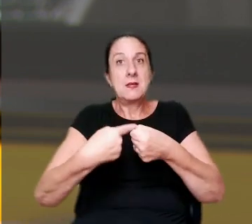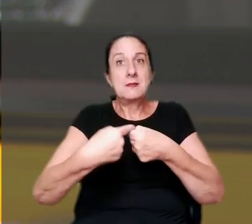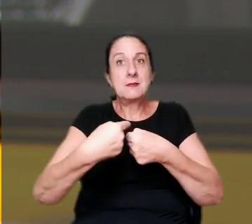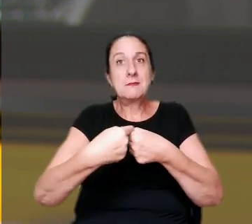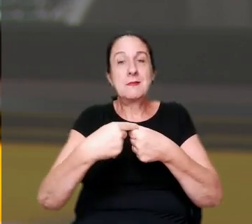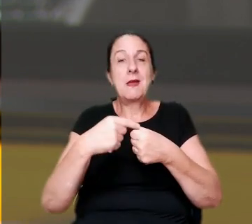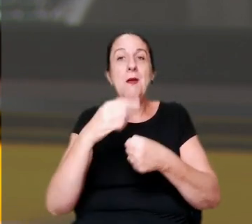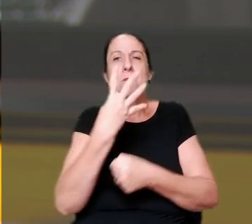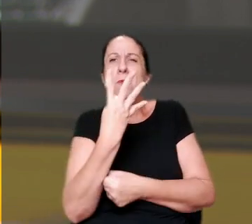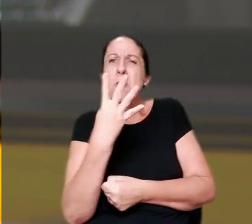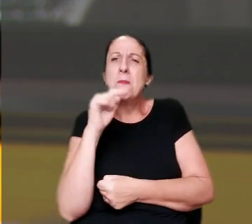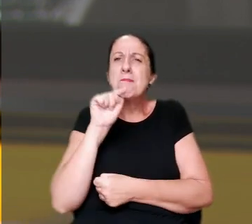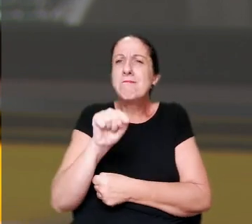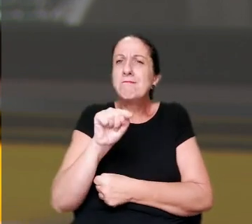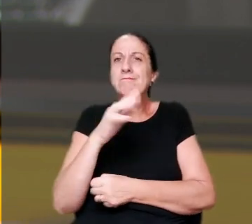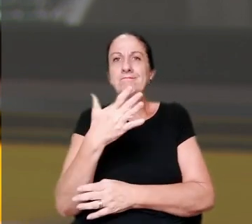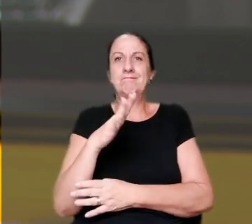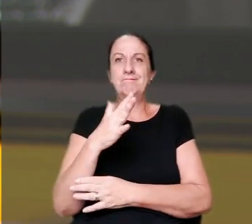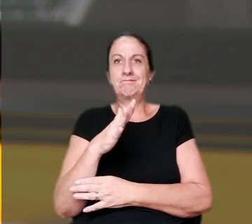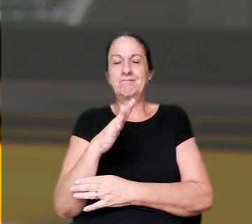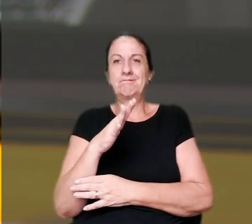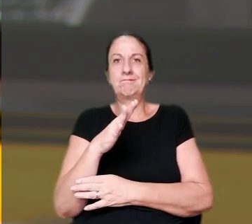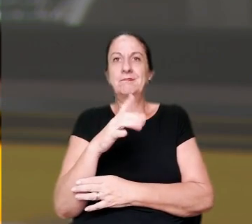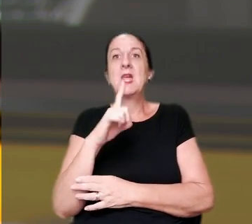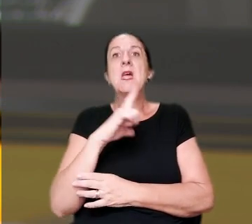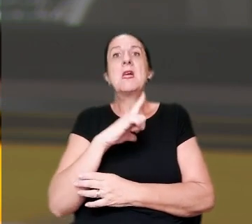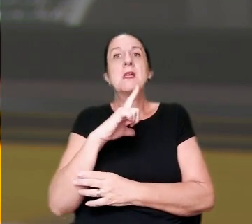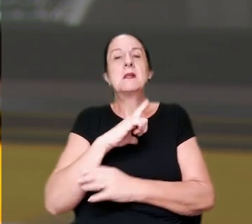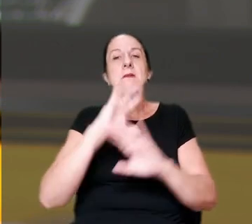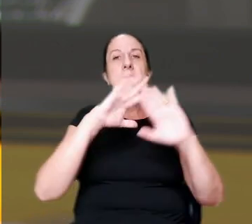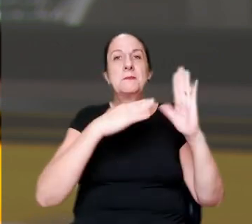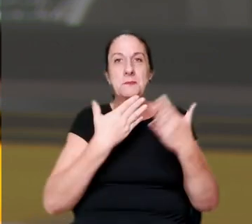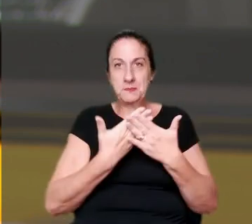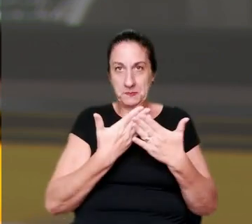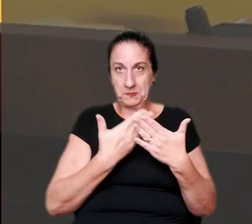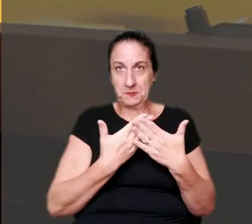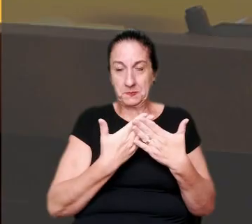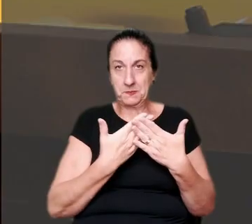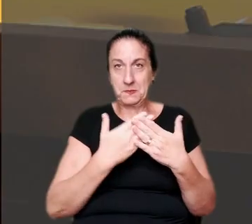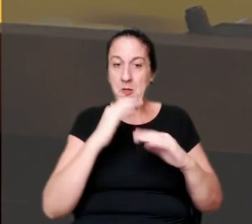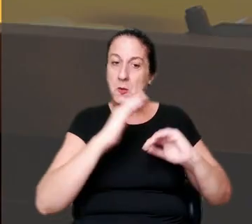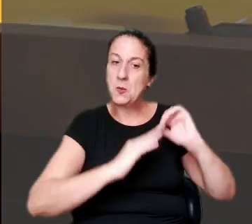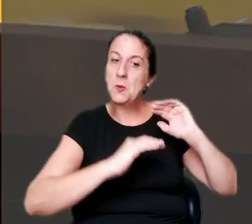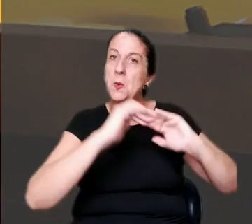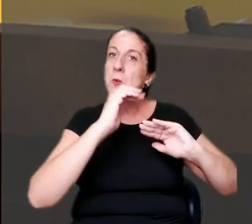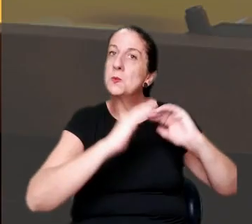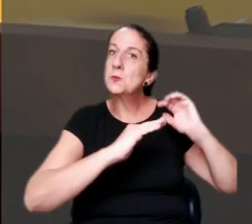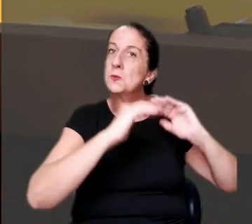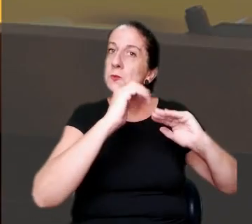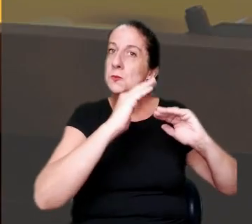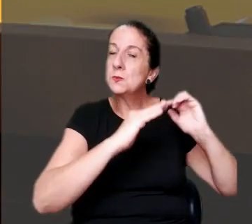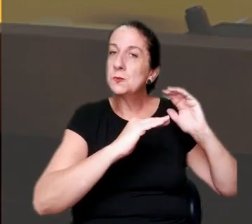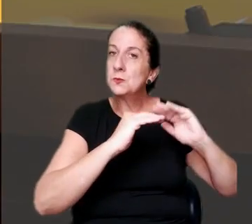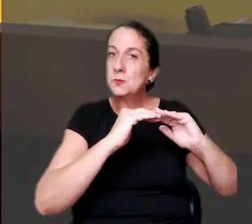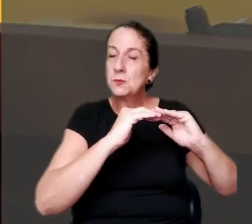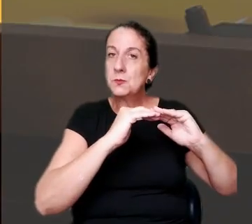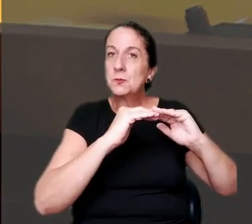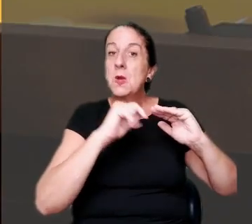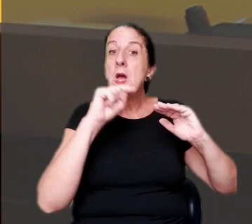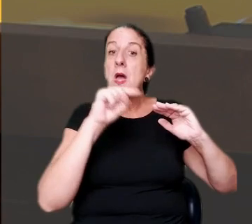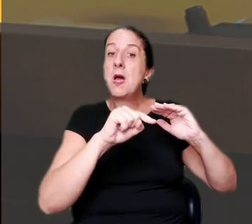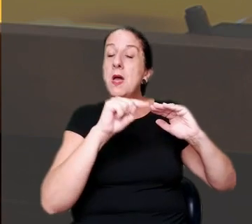sede tinha menos de 4 mil habitantes, e tinha um ginásio que eles estavam, inclusive, construindo a sede,